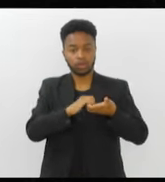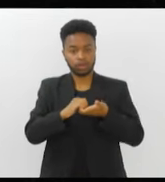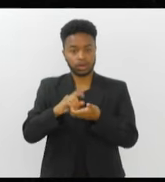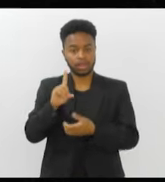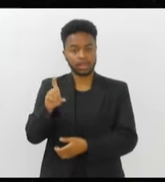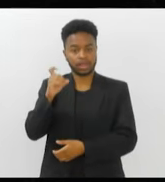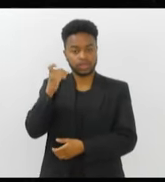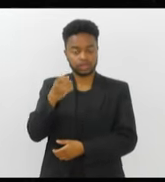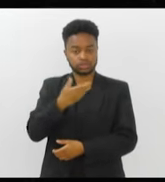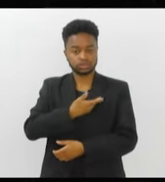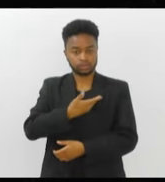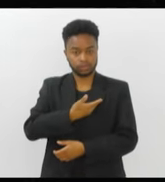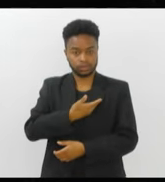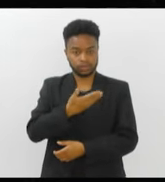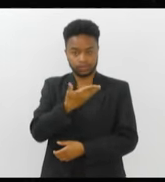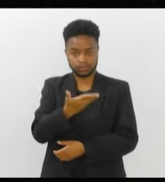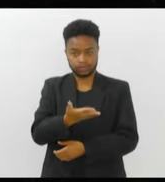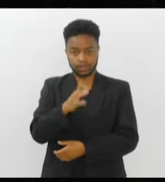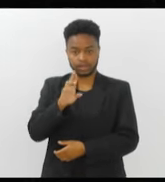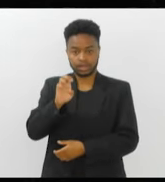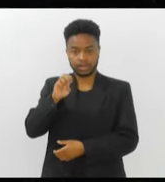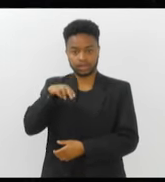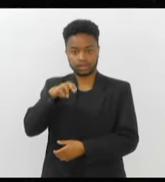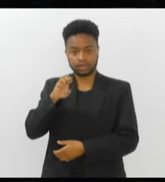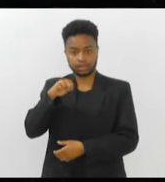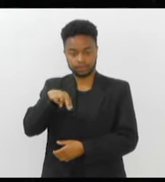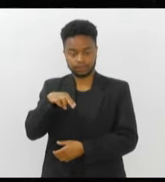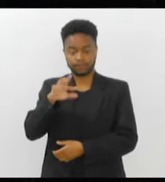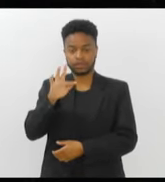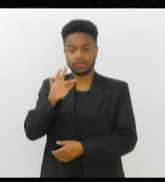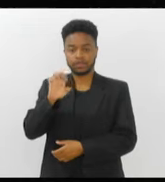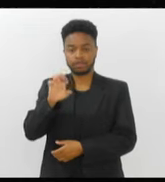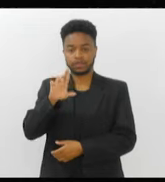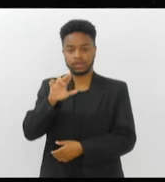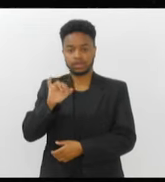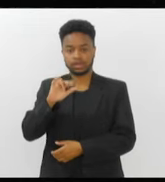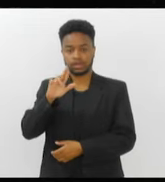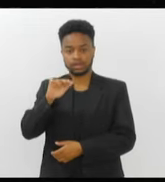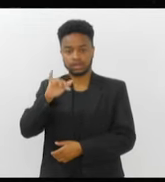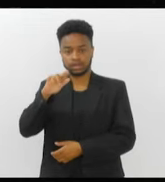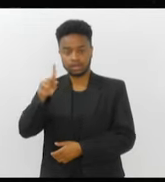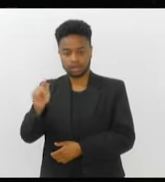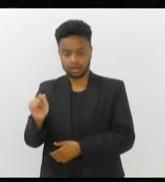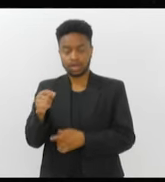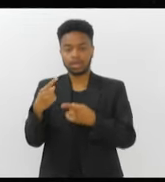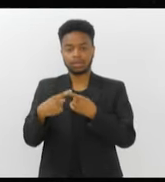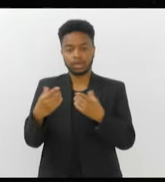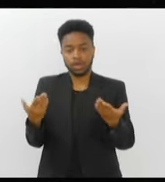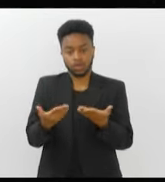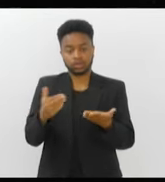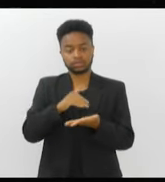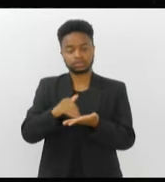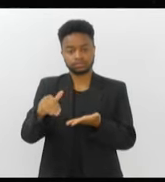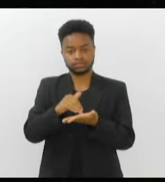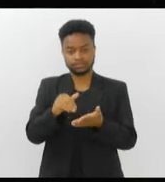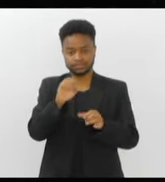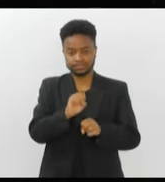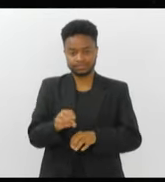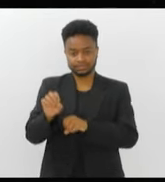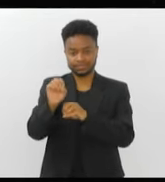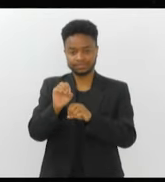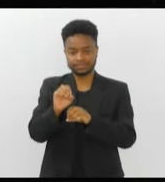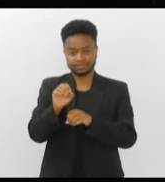de parlamento, Renan Ferreirinha, que é o secretário de Educação